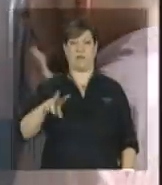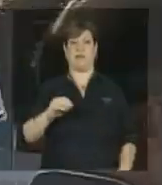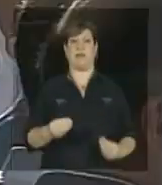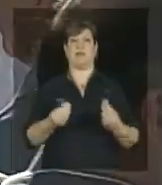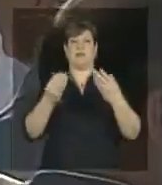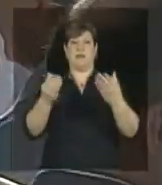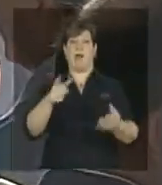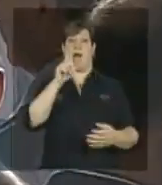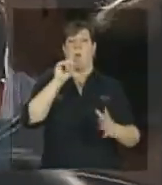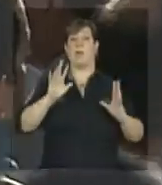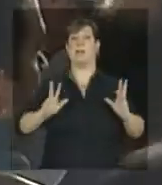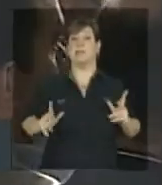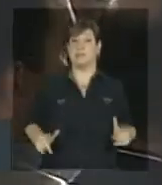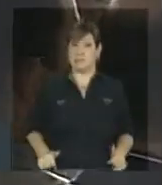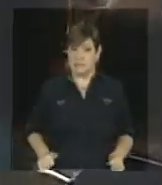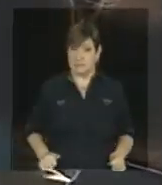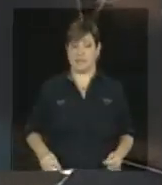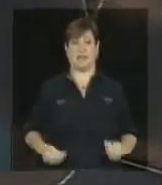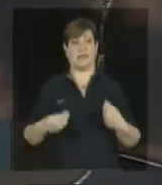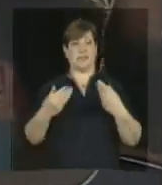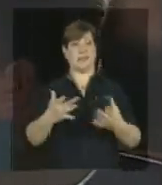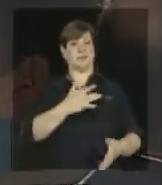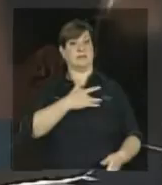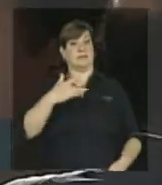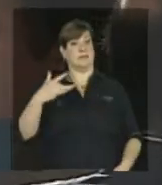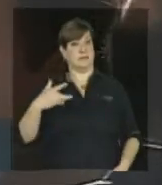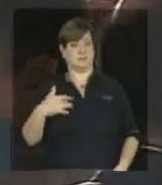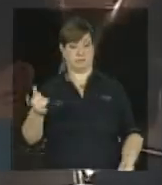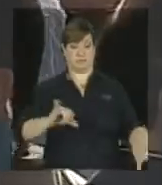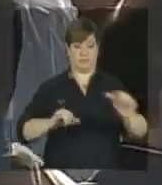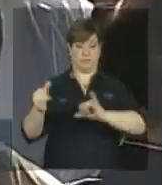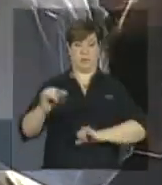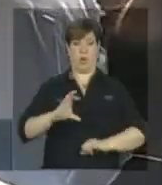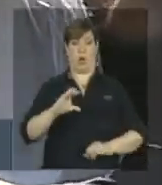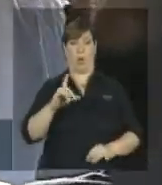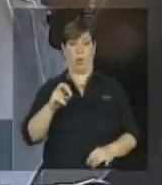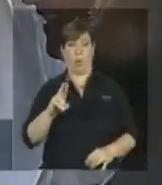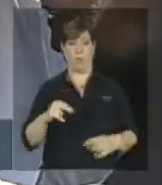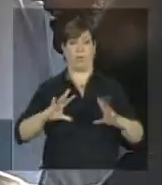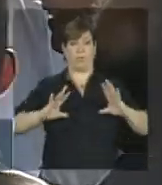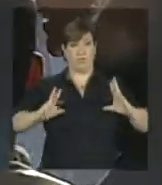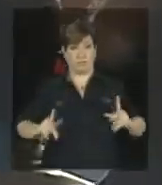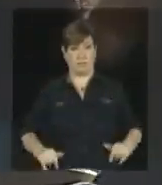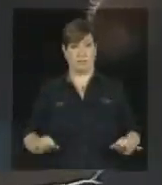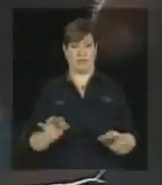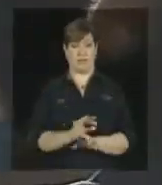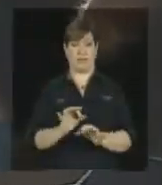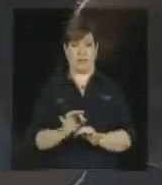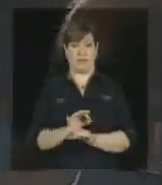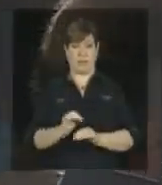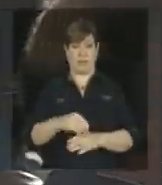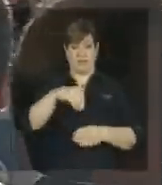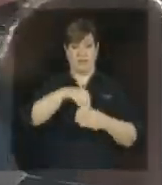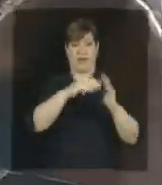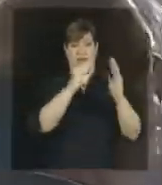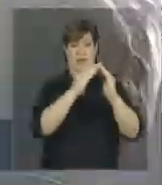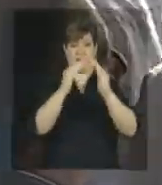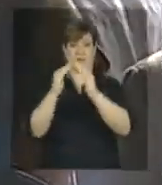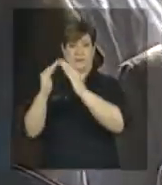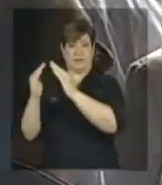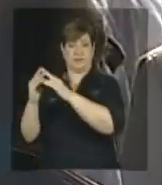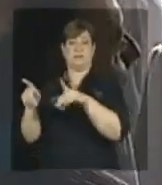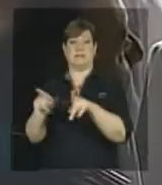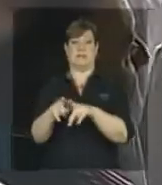água potável, vai garantir água potável, o abastecimento de água potável, tanto nas residências, quanto no